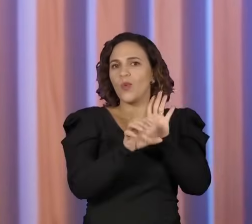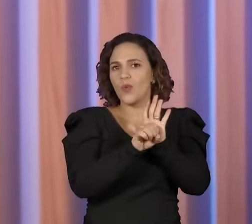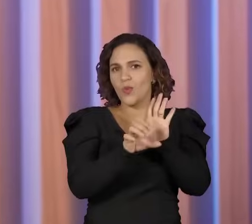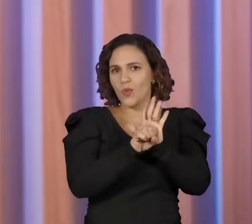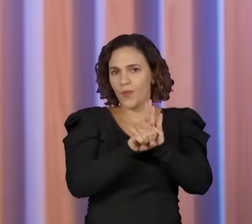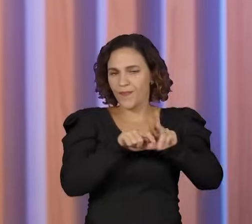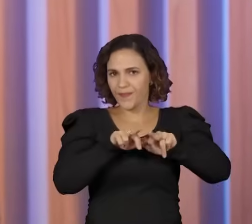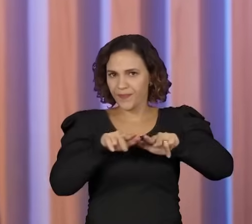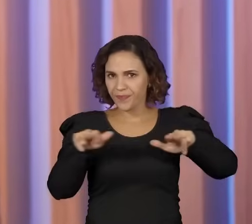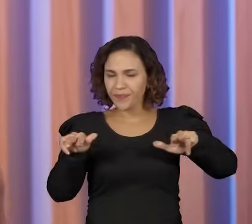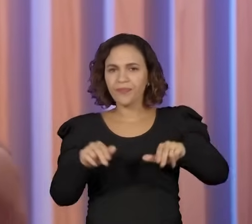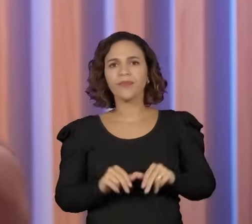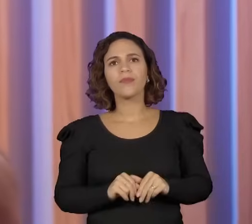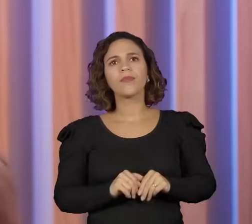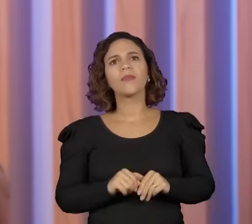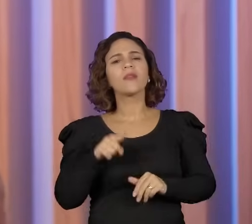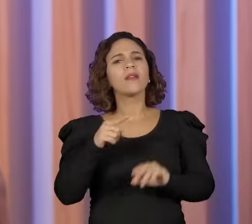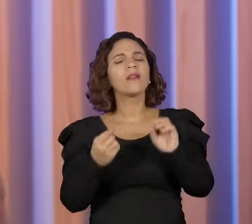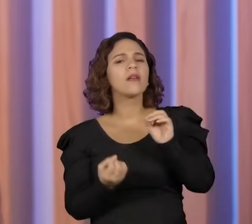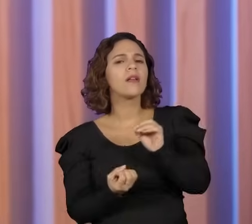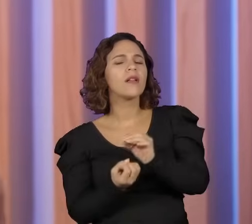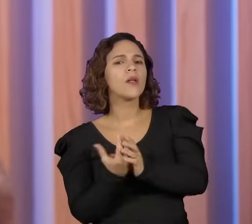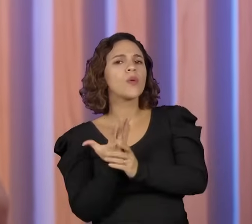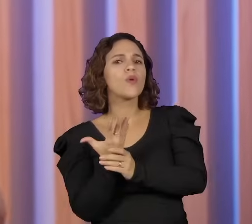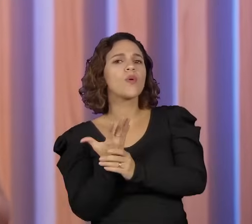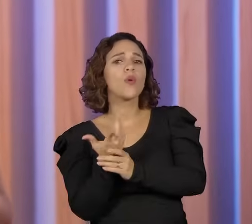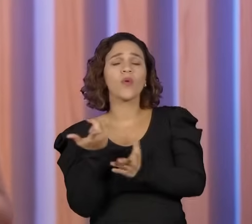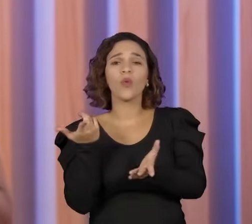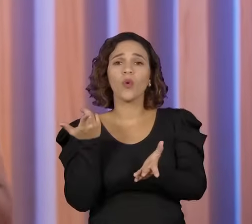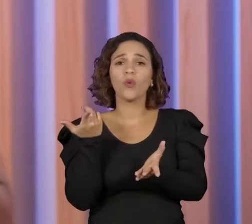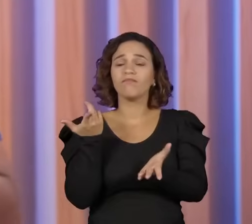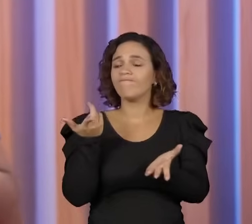Ela nasceu de um jogo